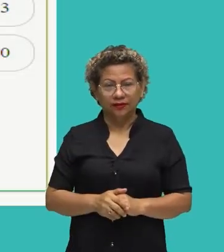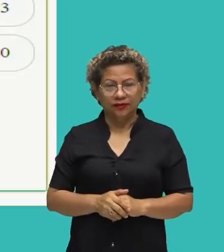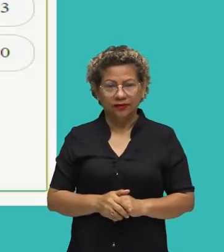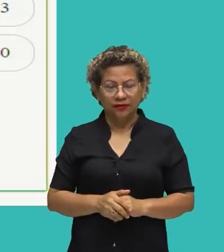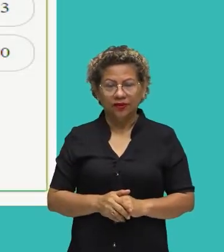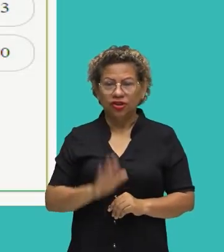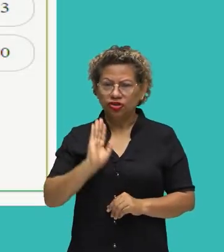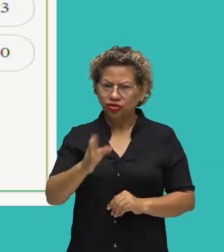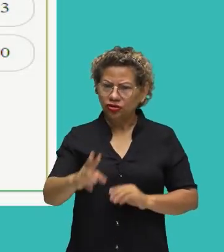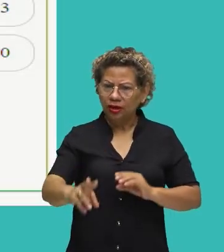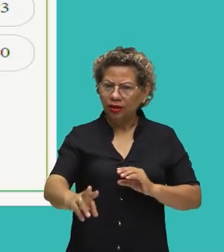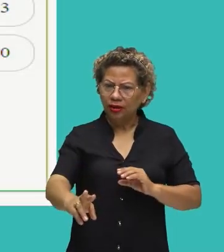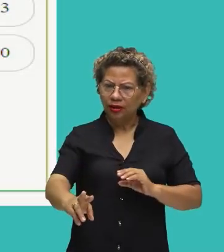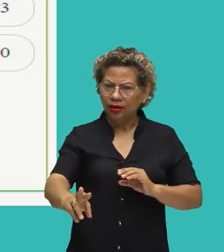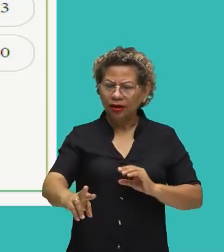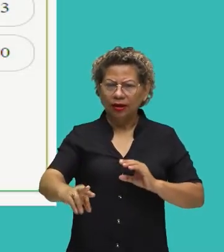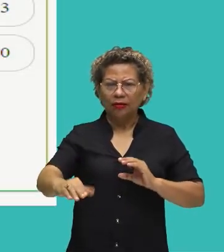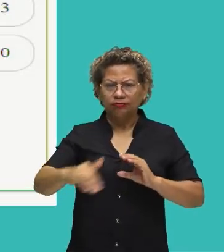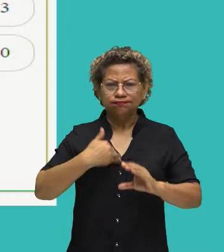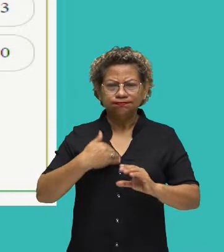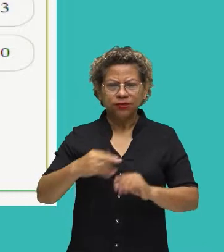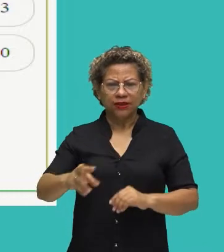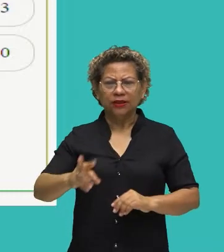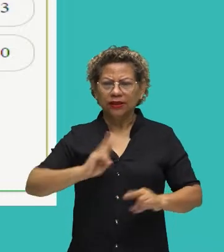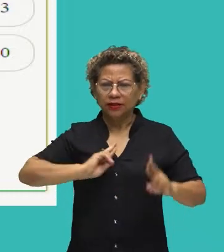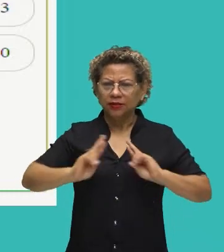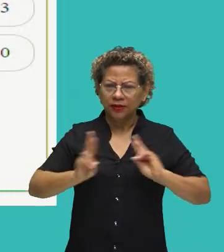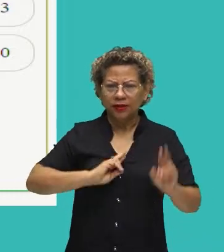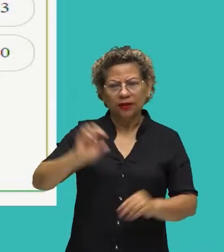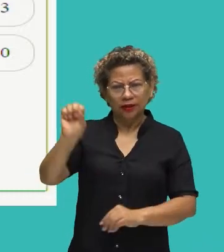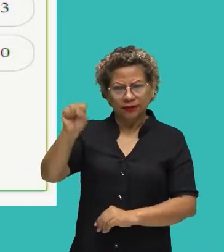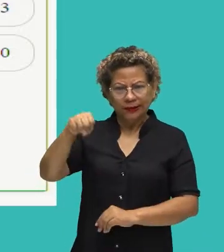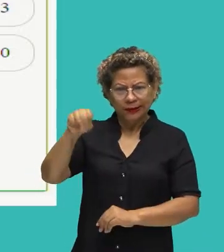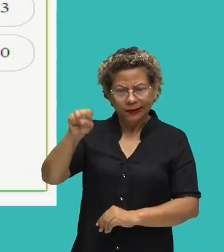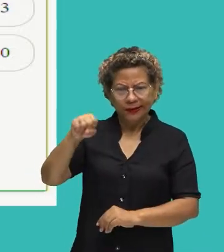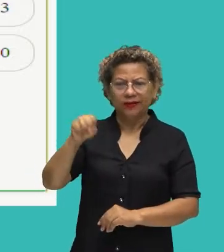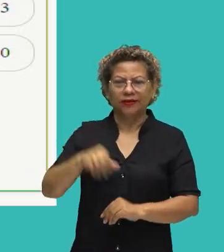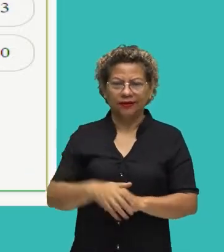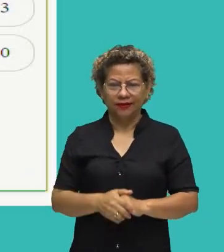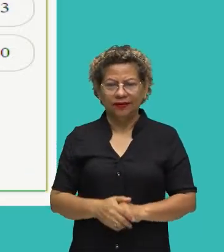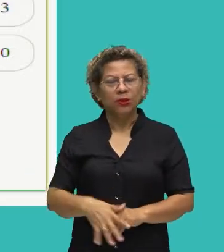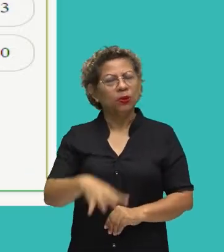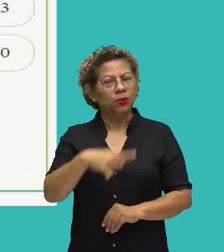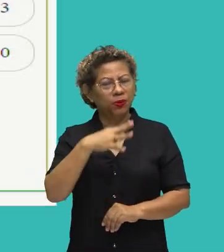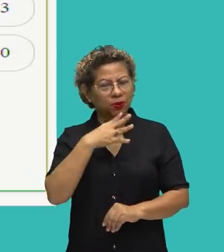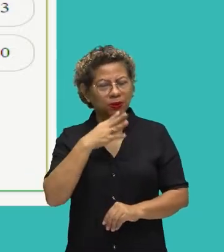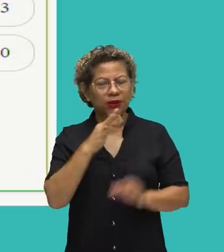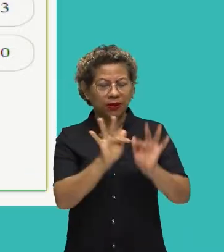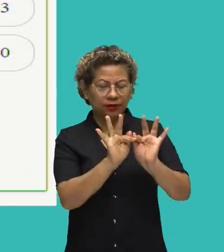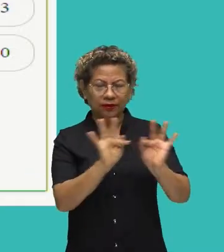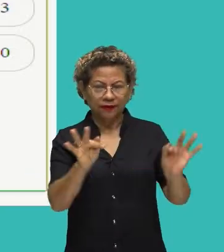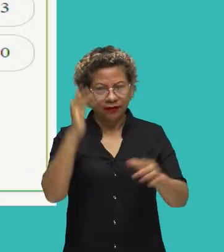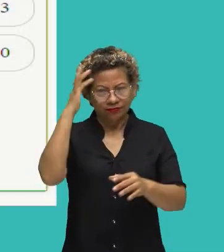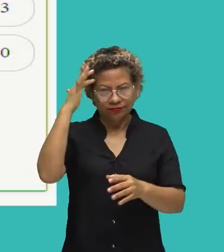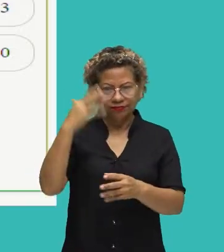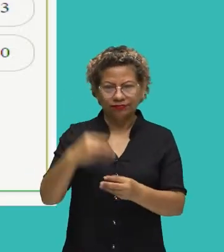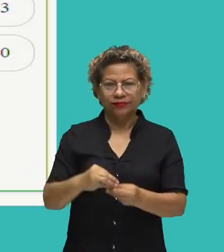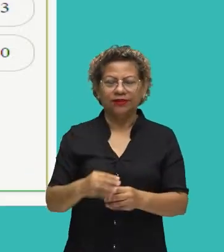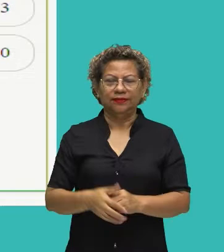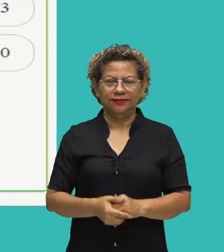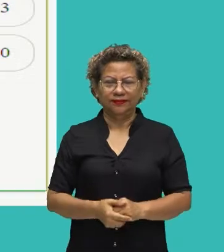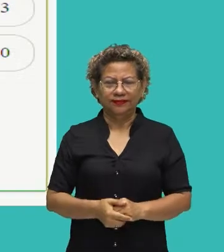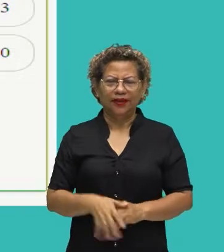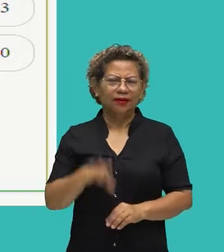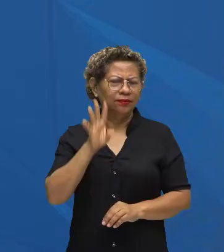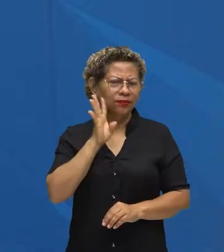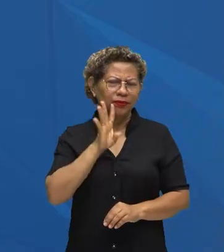disse que conhece sim um ditado popular, pelo menos um ditado popular, não é? Então, olha só, que